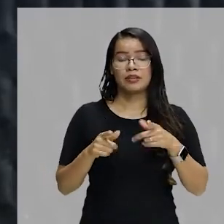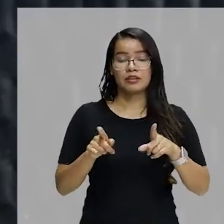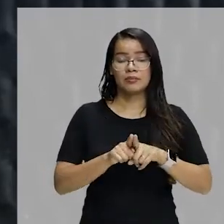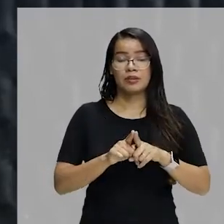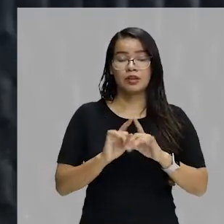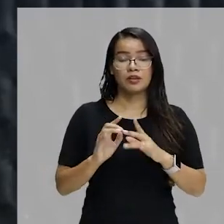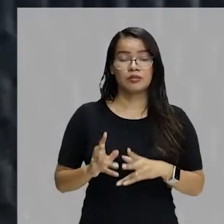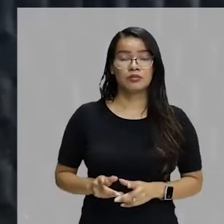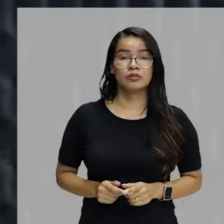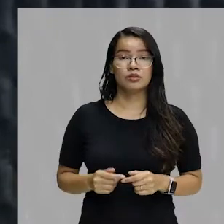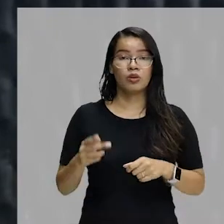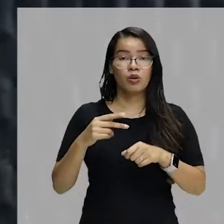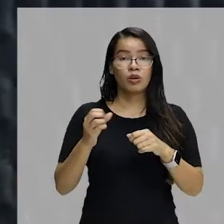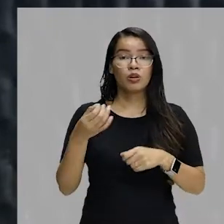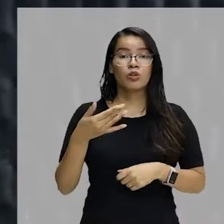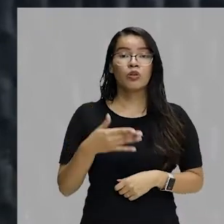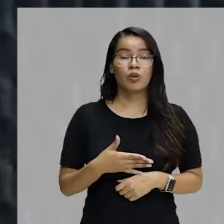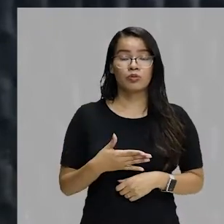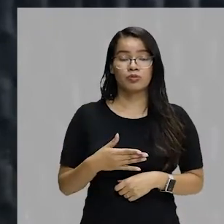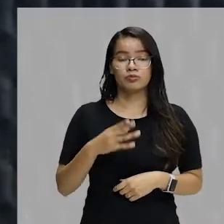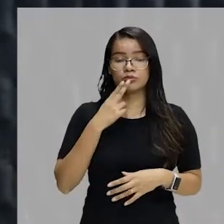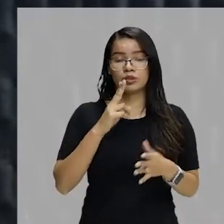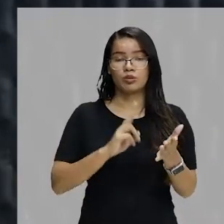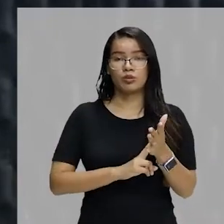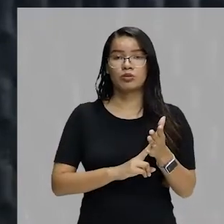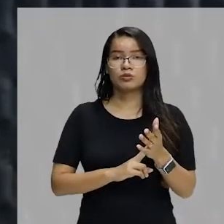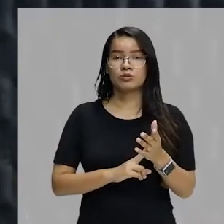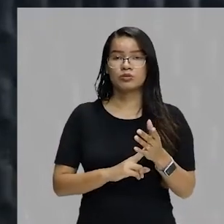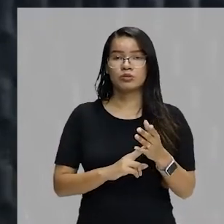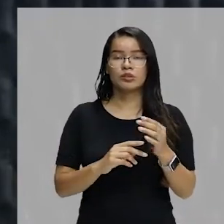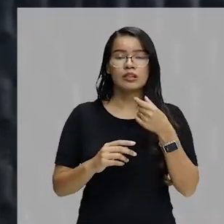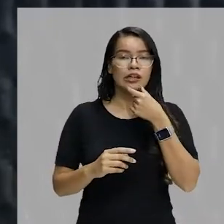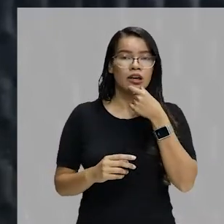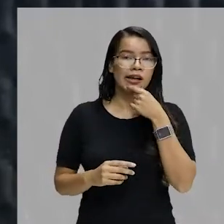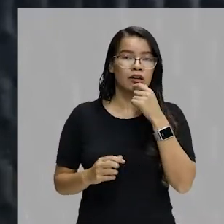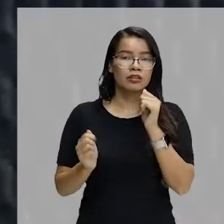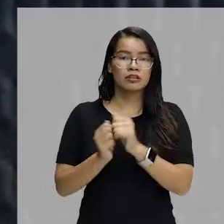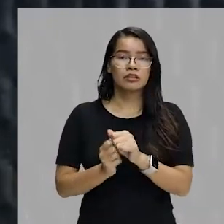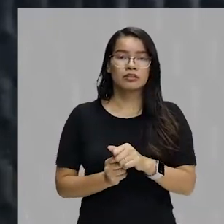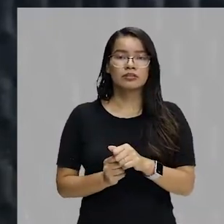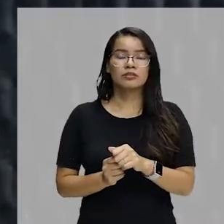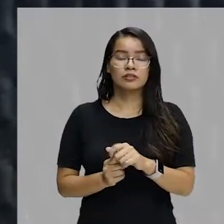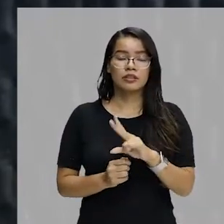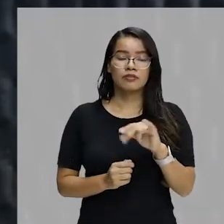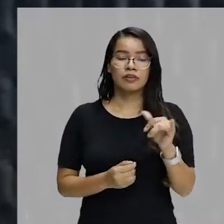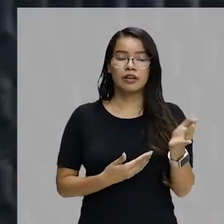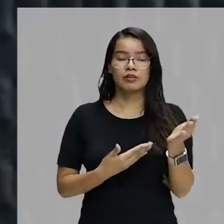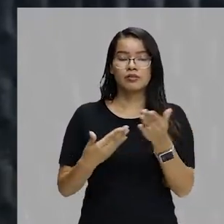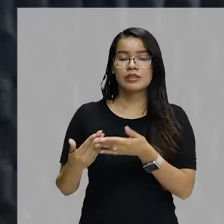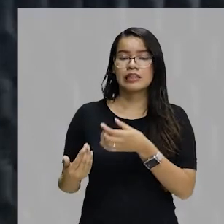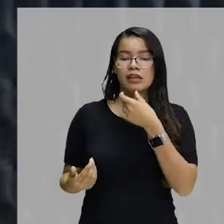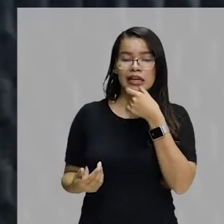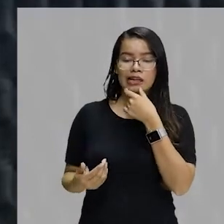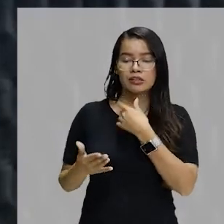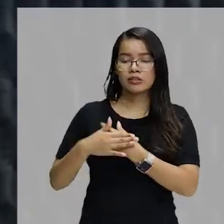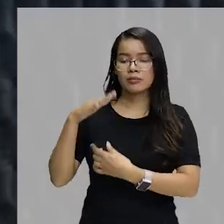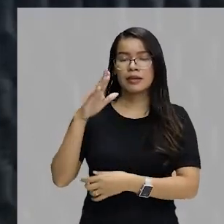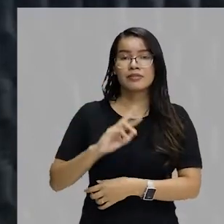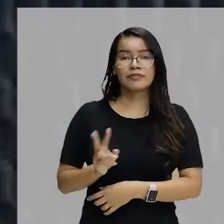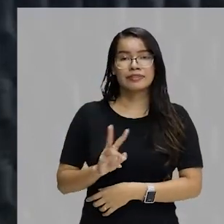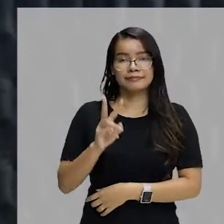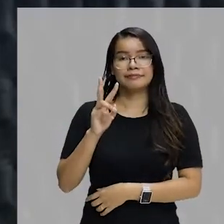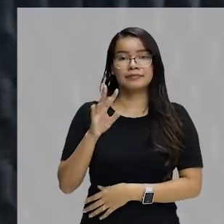Inglaterra, o que vai colocar os ingleses ainda com amplas vantagens no mercado brasileiro. Então, o